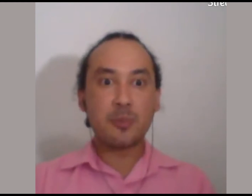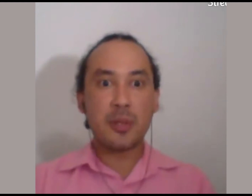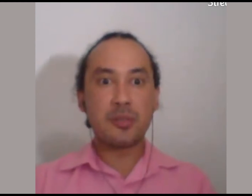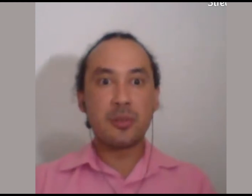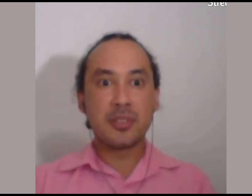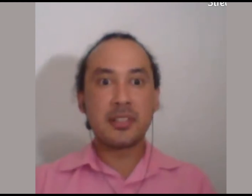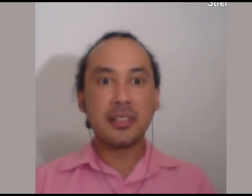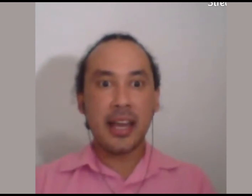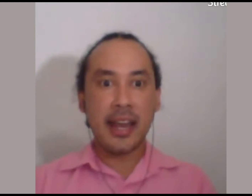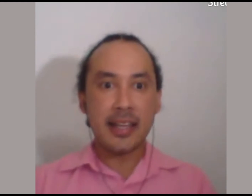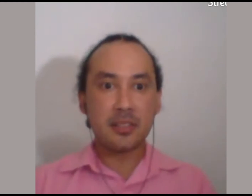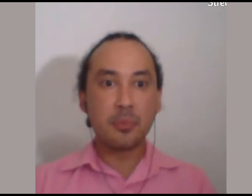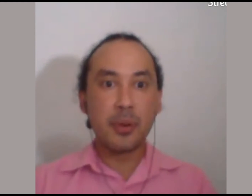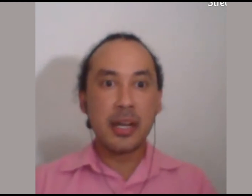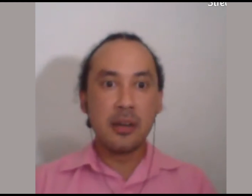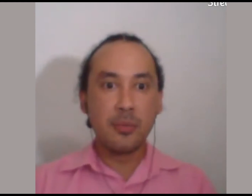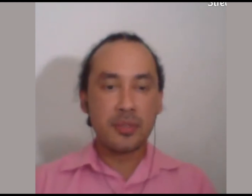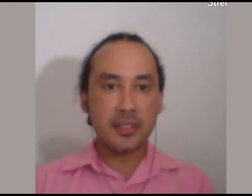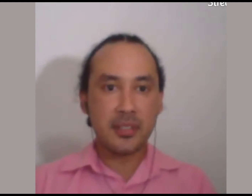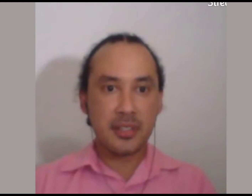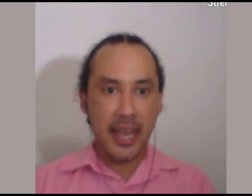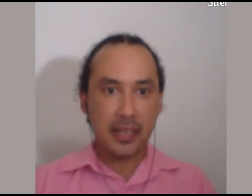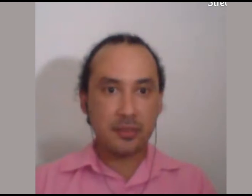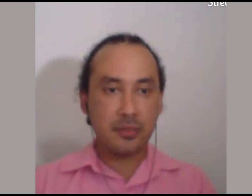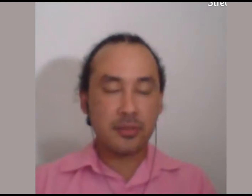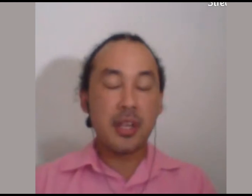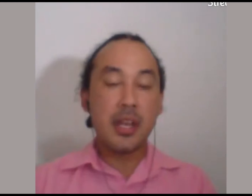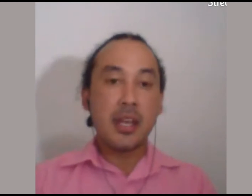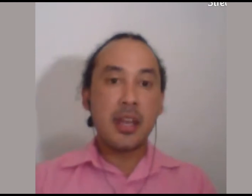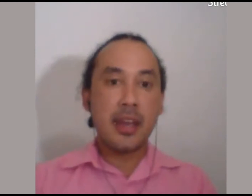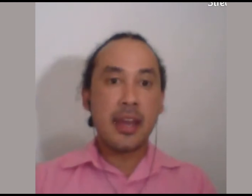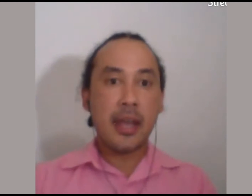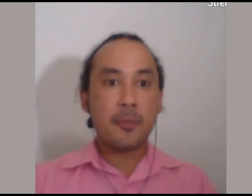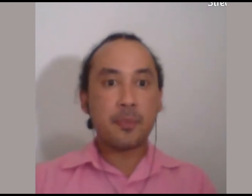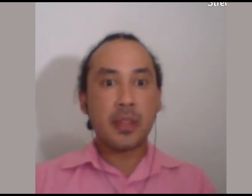Bissexuais são as pessoas que se interessam por ambos esses sexos.